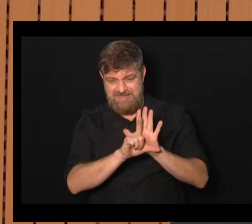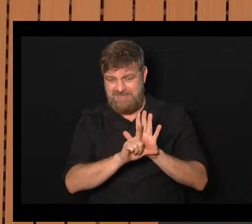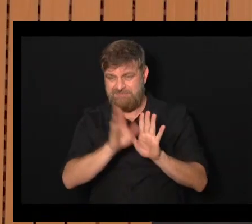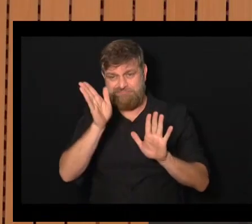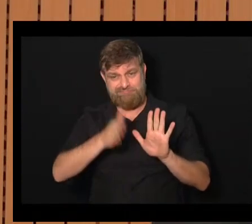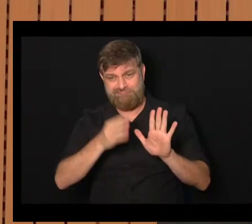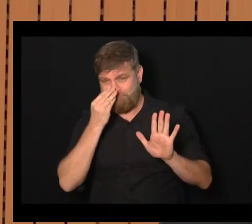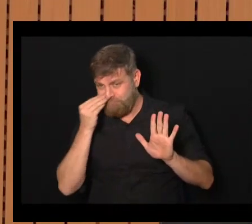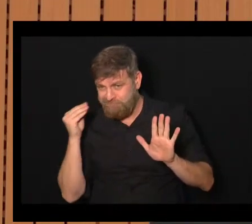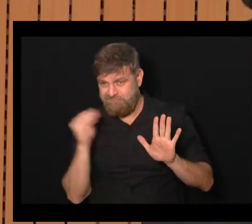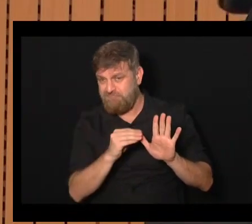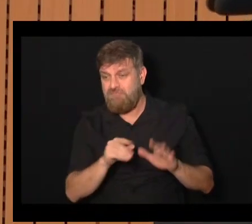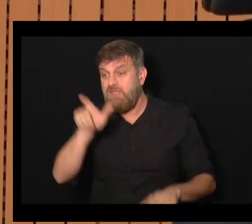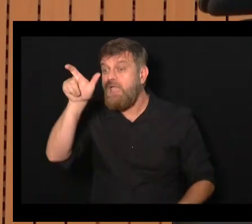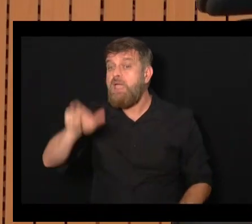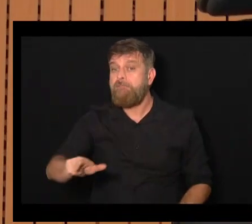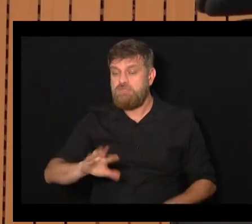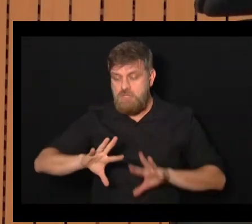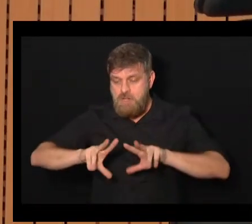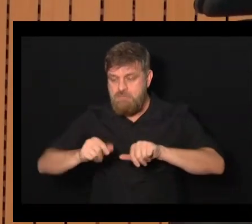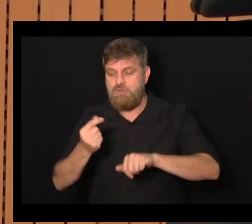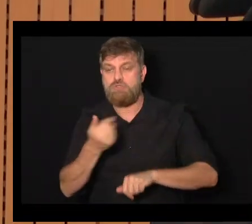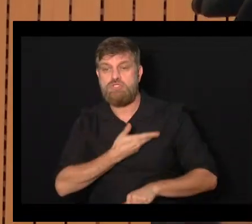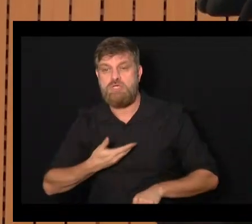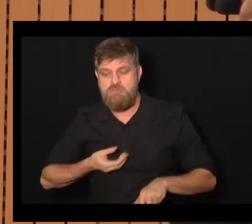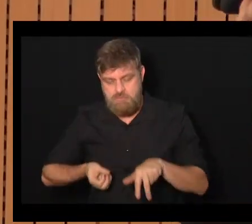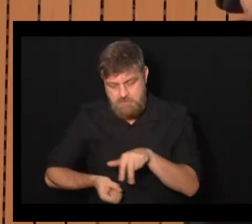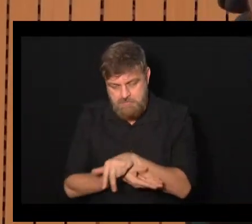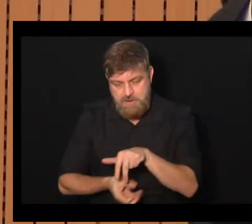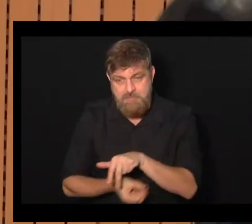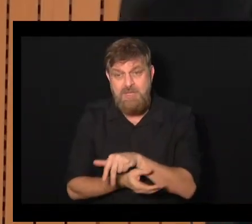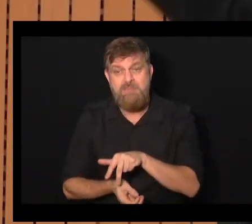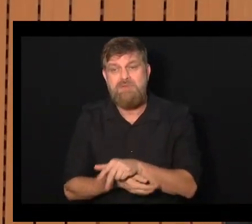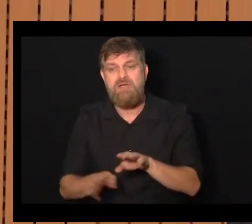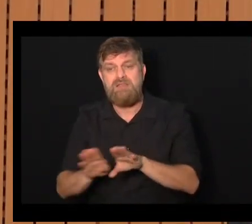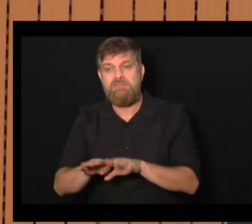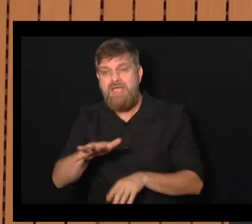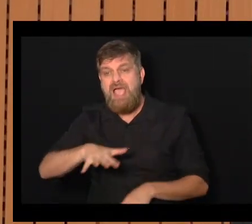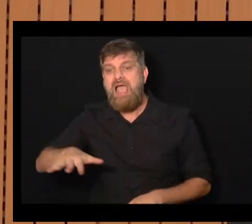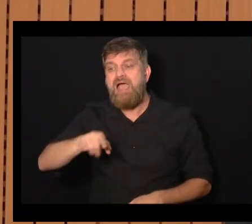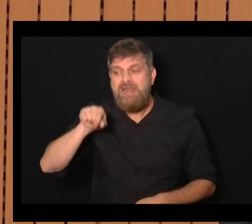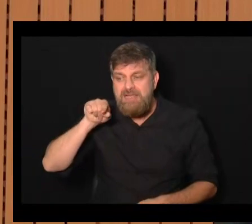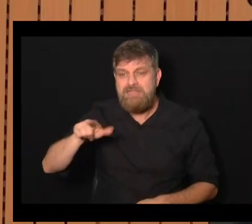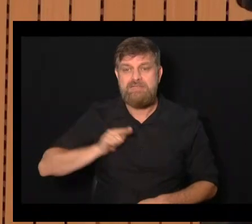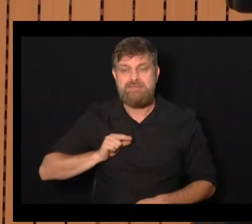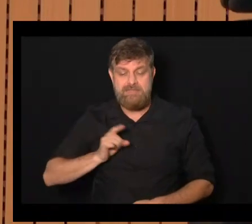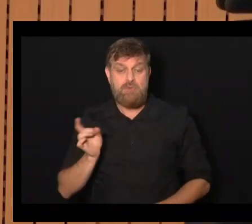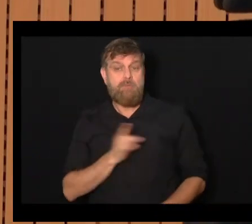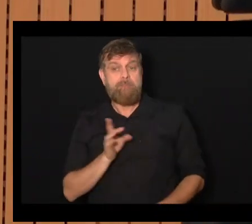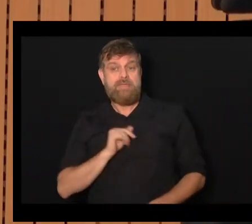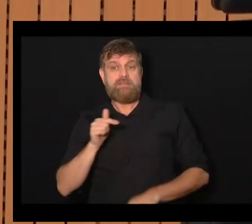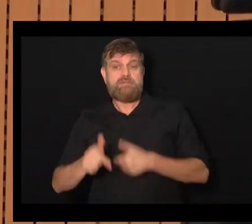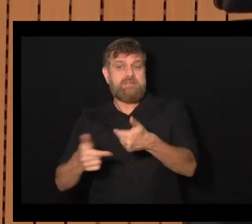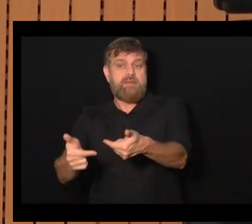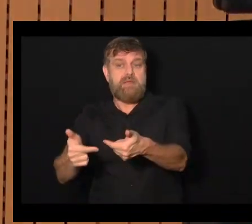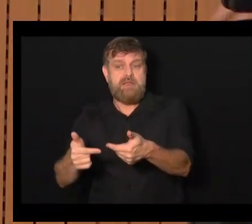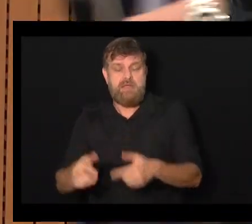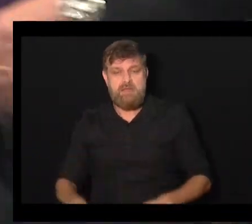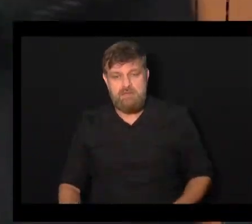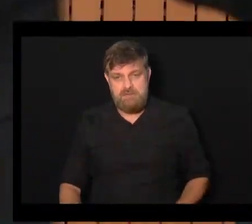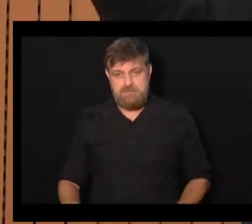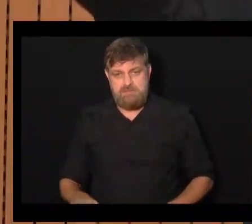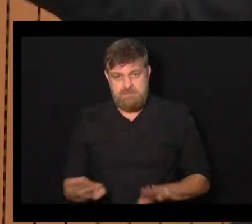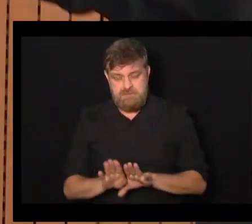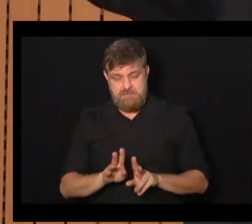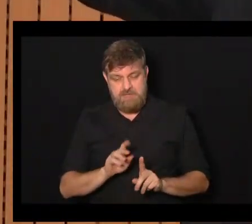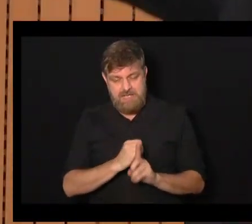dos agentes combatentes da corrupção e do crime organizado, tornando o campo de atuação dos mesmos temeroso. E isso vai de encontro aos